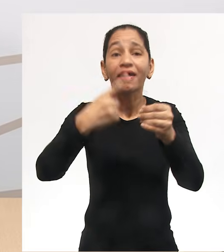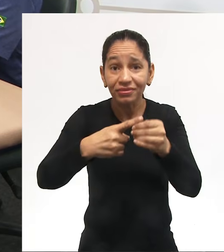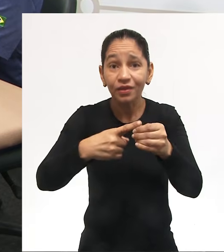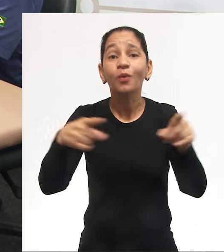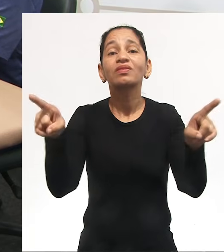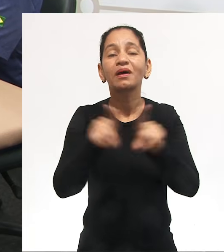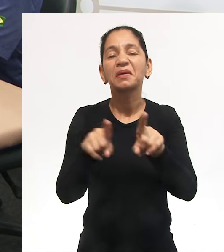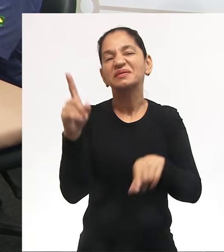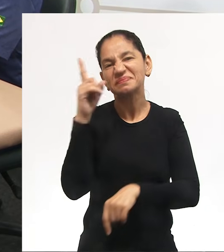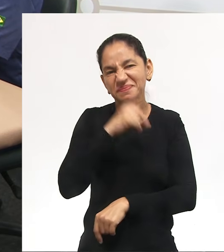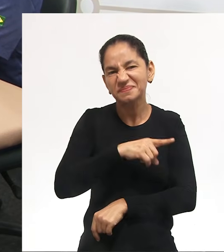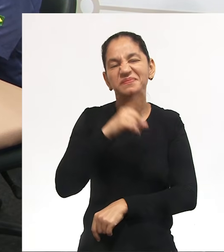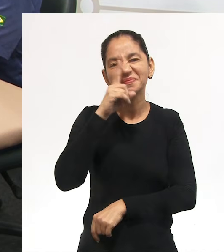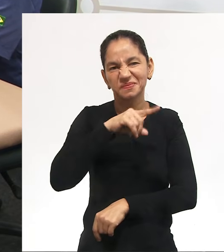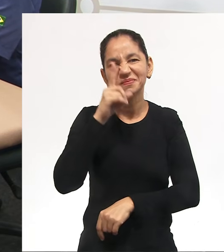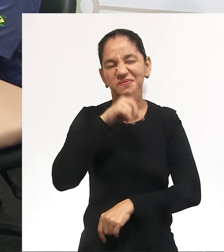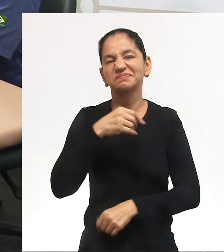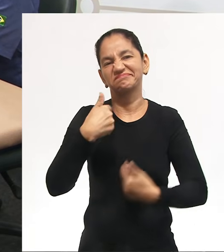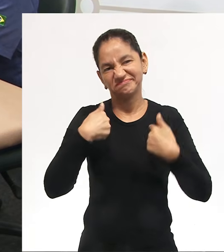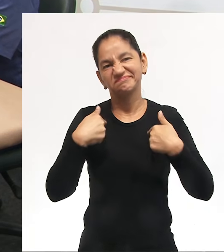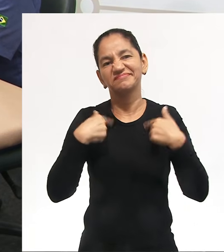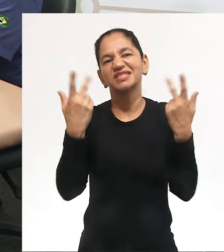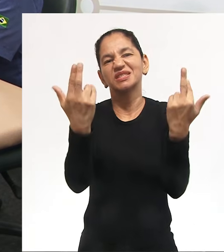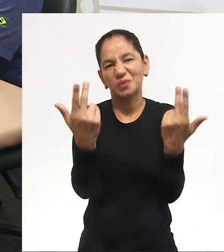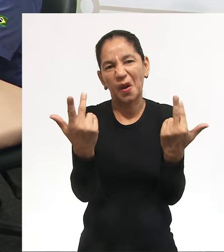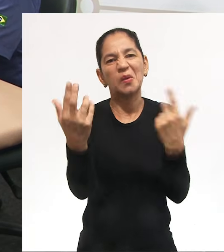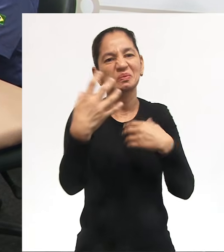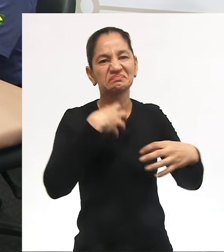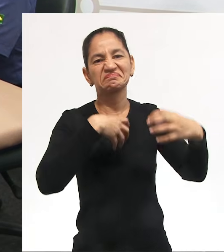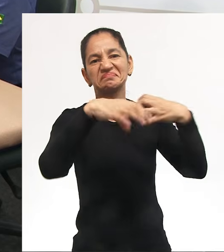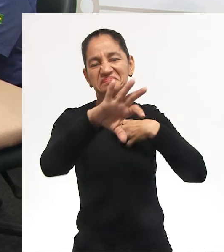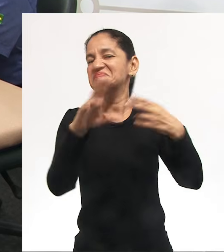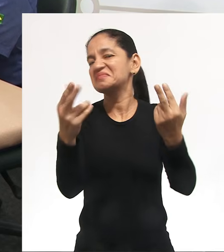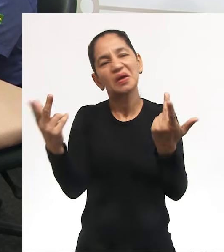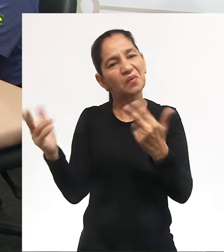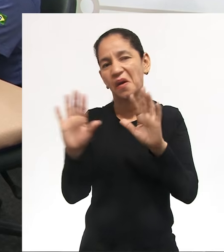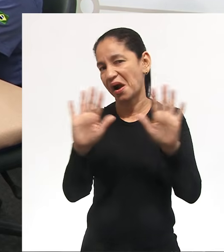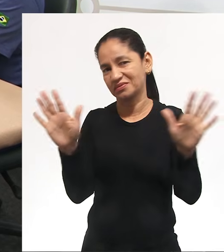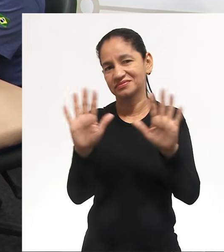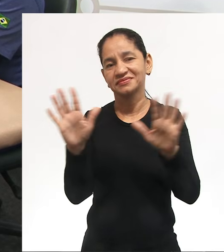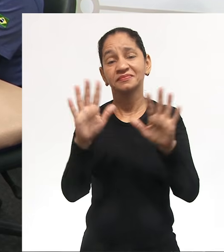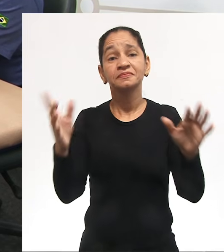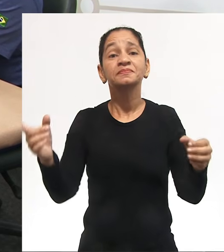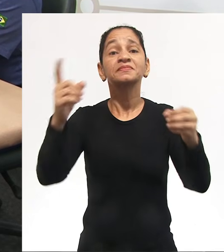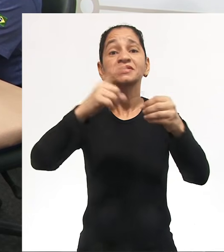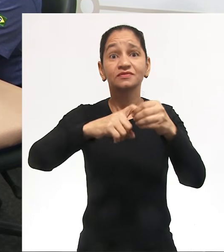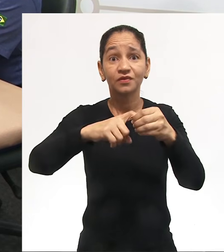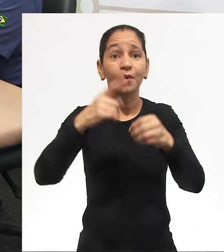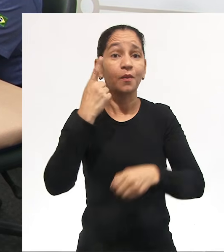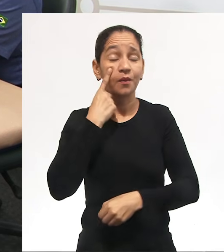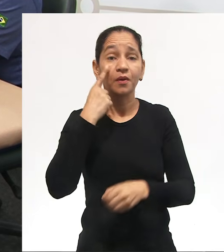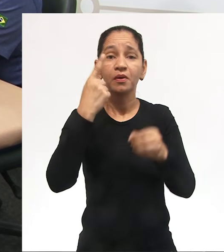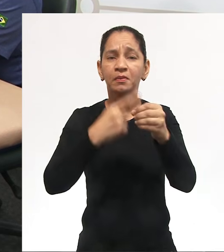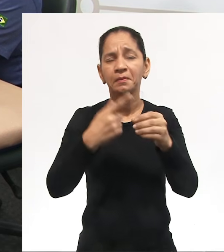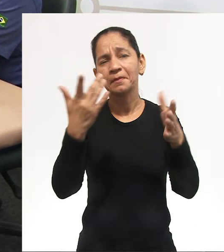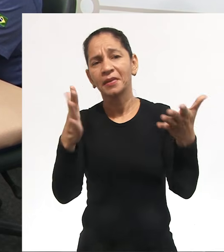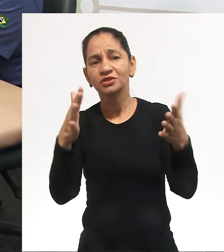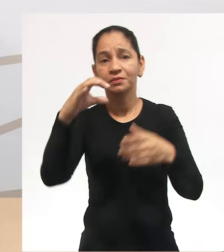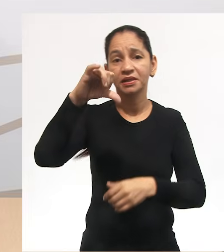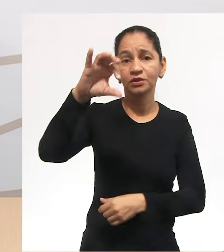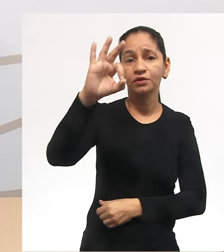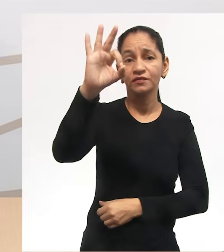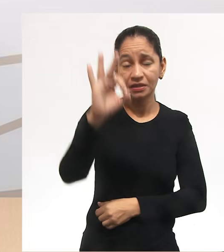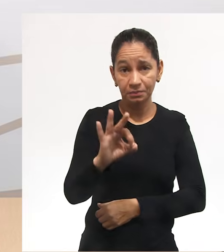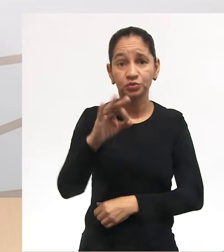também tive esse pecado de não ficar, não conhecer não se bem. apropriar. E agora, voltando, Itapuã está com